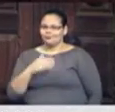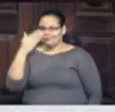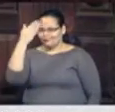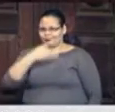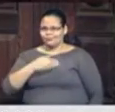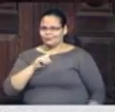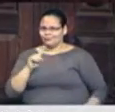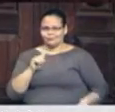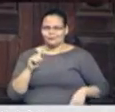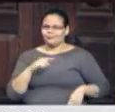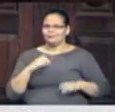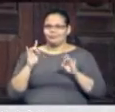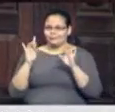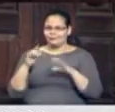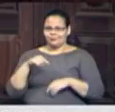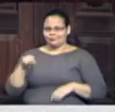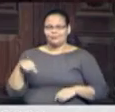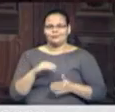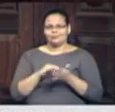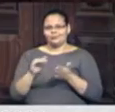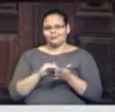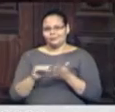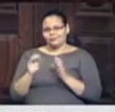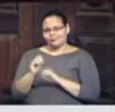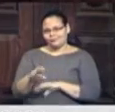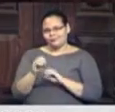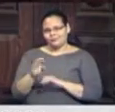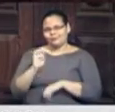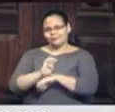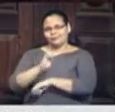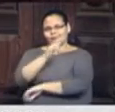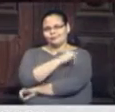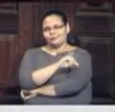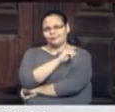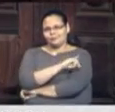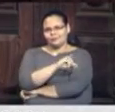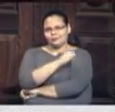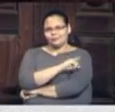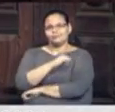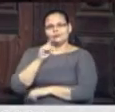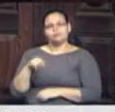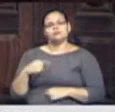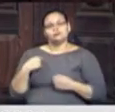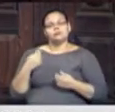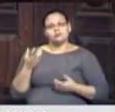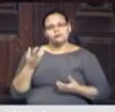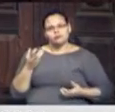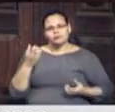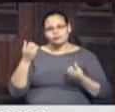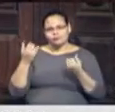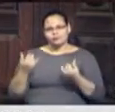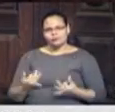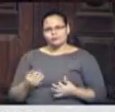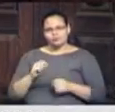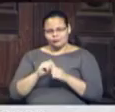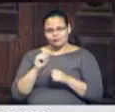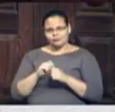está sendo cumprido por parte da Secretaria de Educação do Estado do Rio de Janeiro. Eram essas considerações